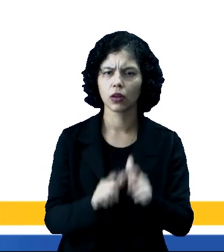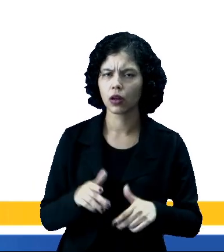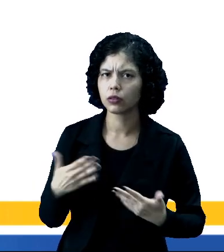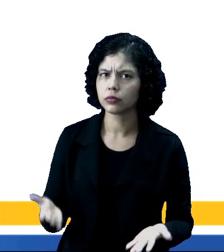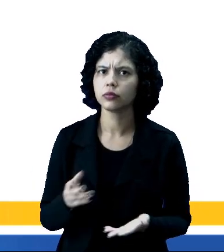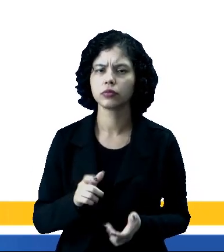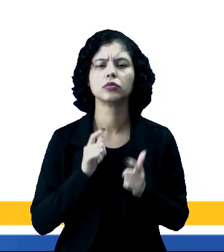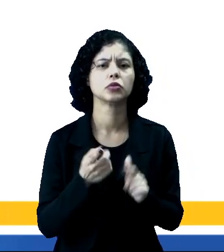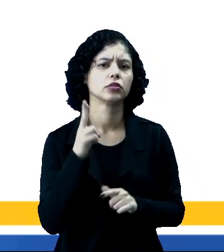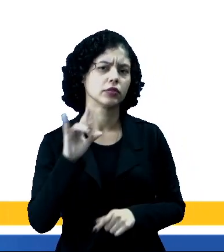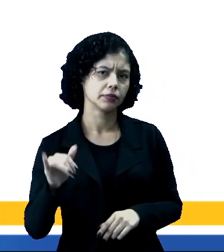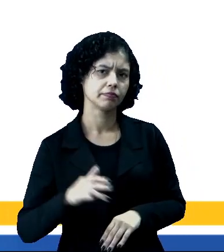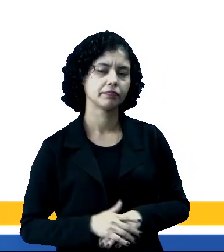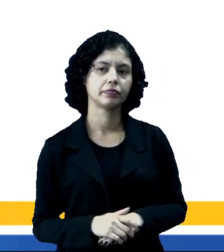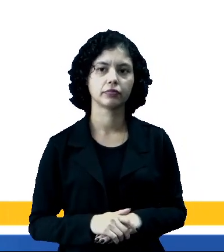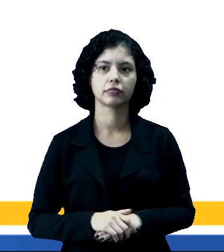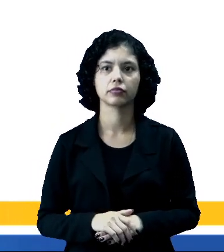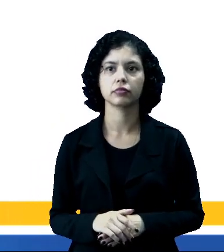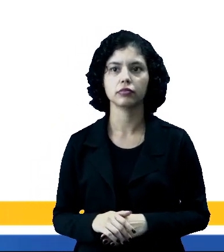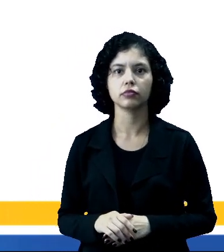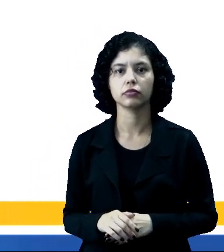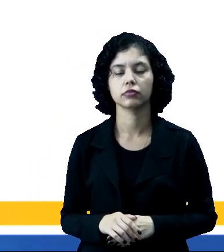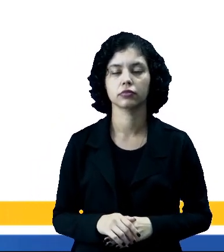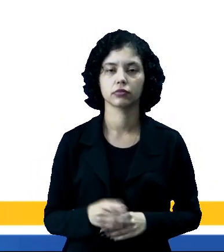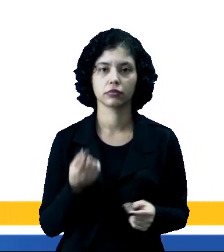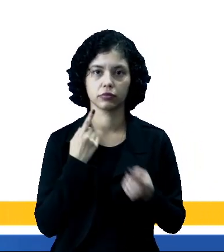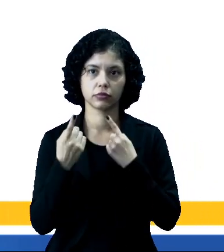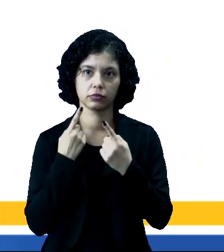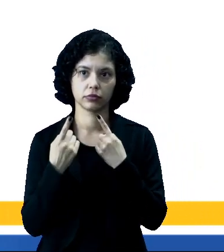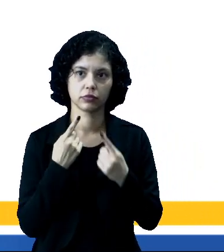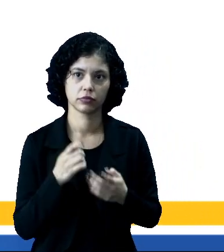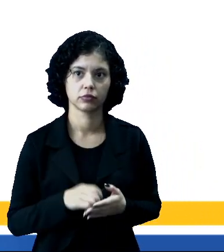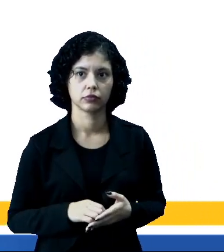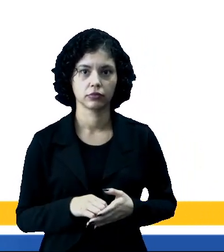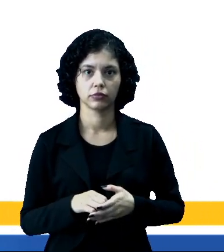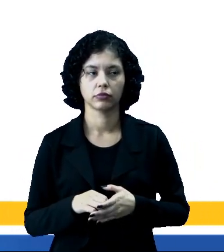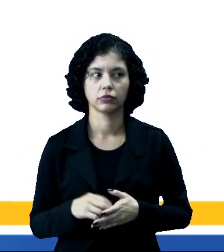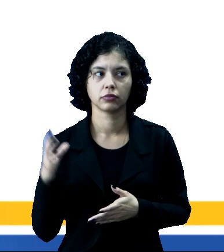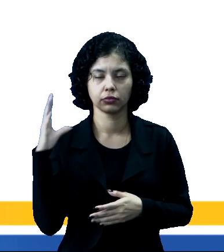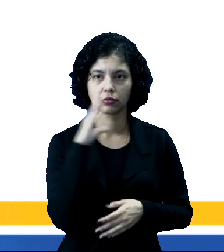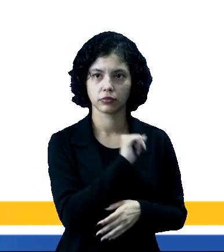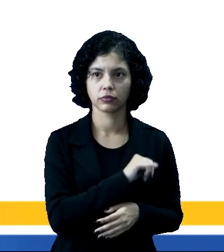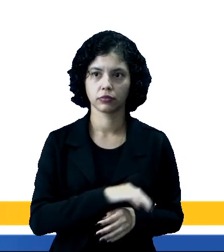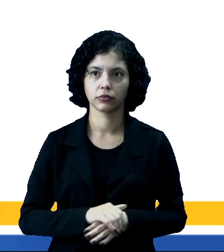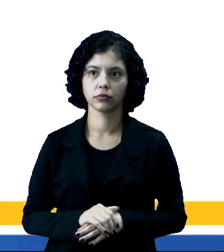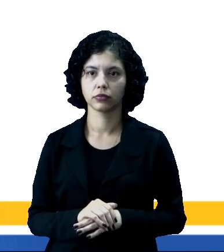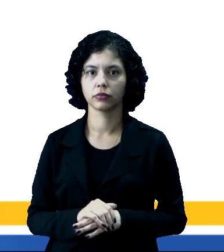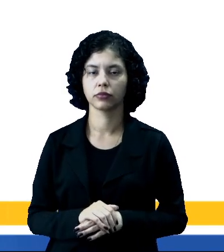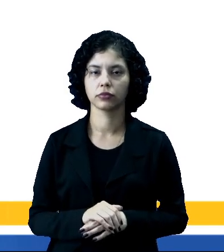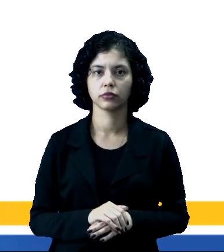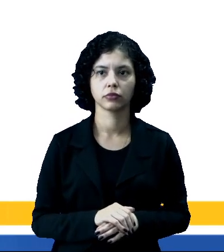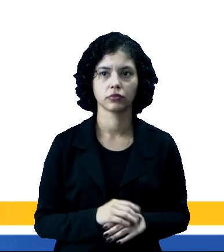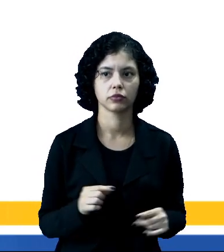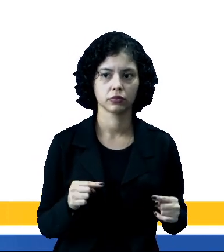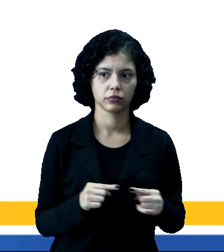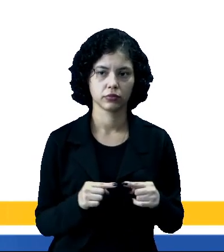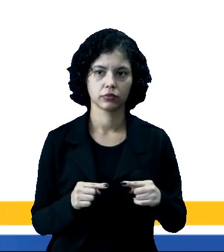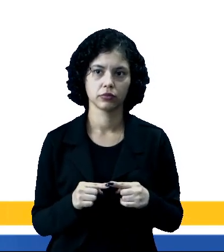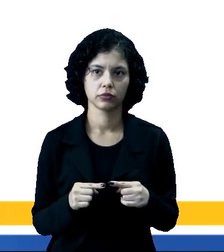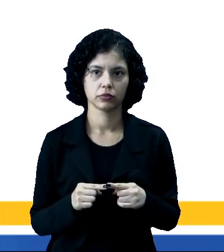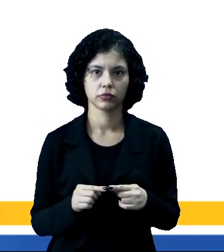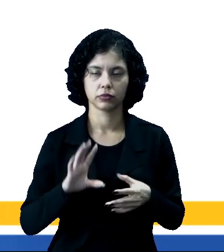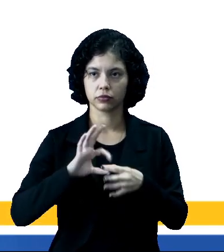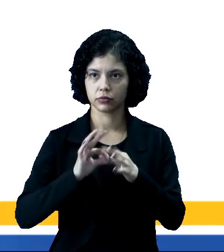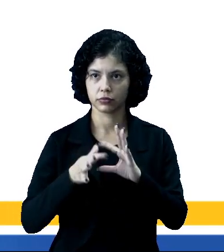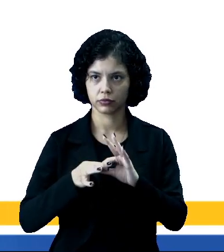né? Ou seja, para onde você vai. Então, a situação comunicativa ali, né? Mais rápida na situação aí, de acordo com